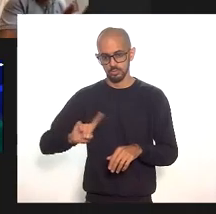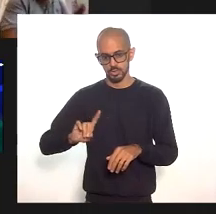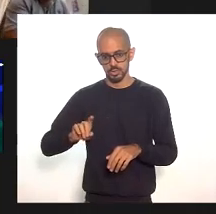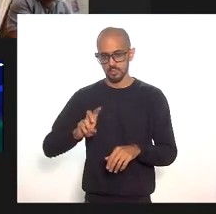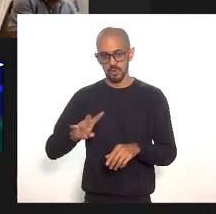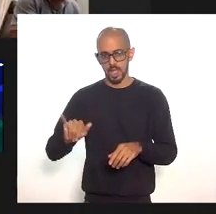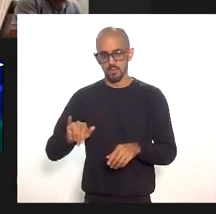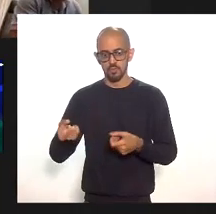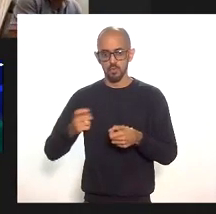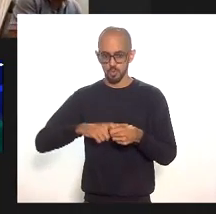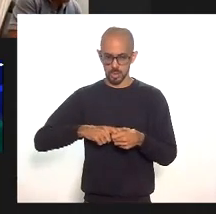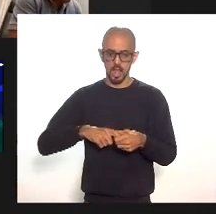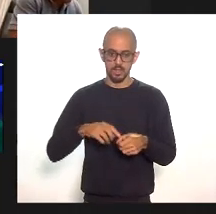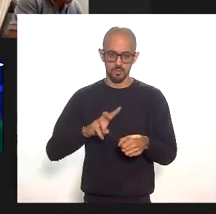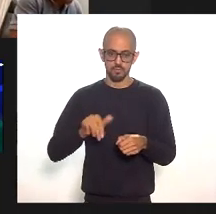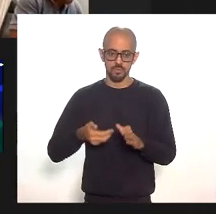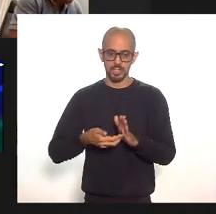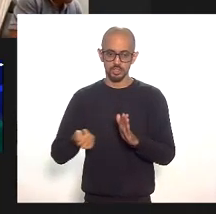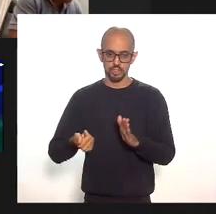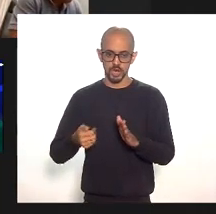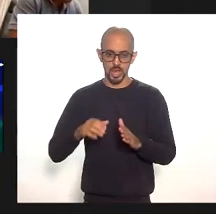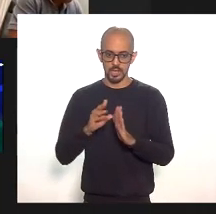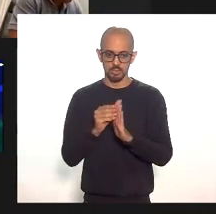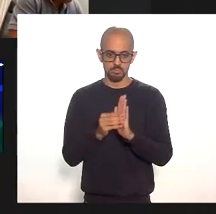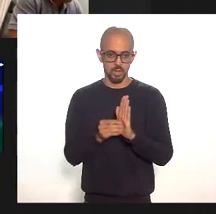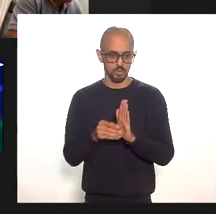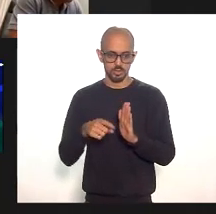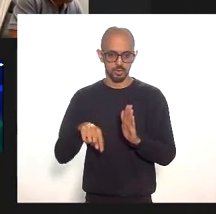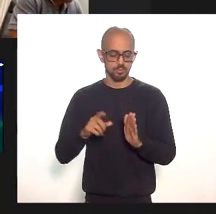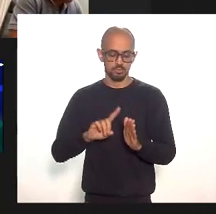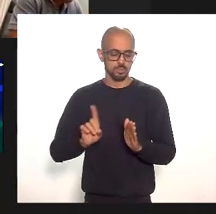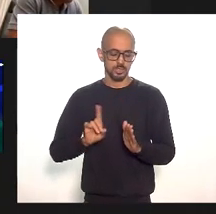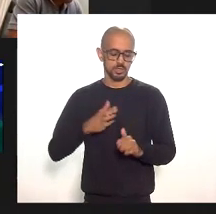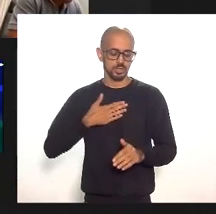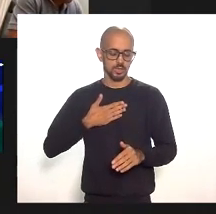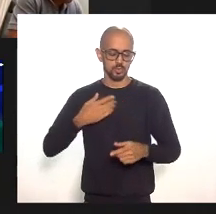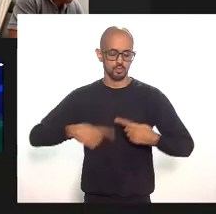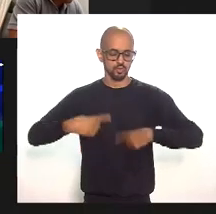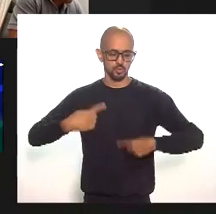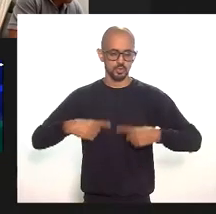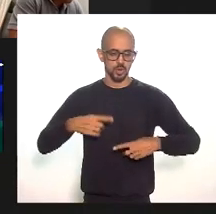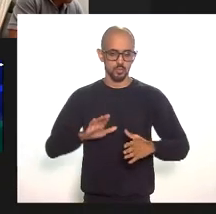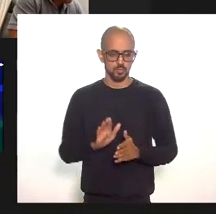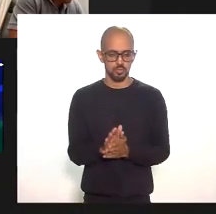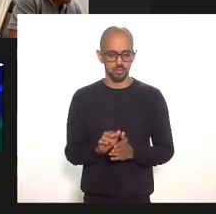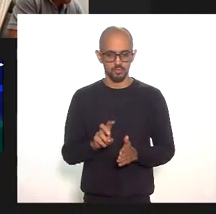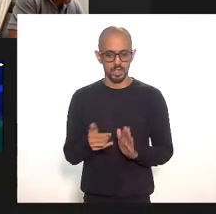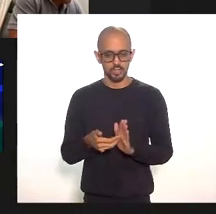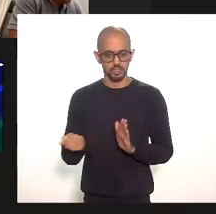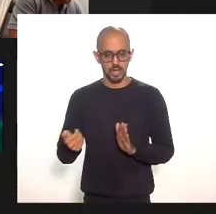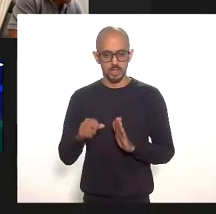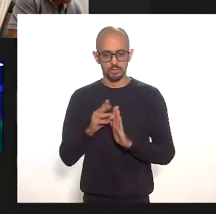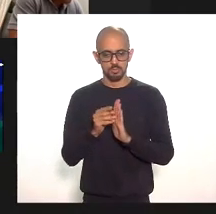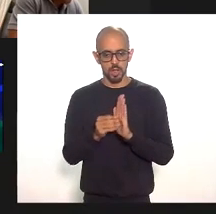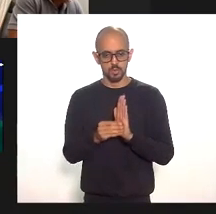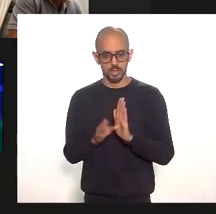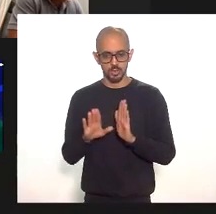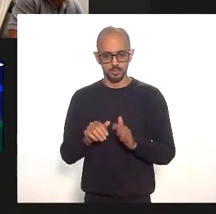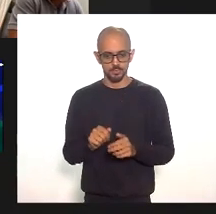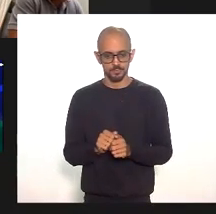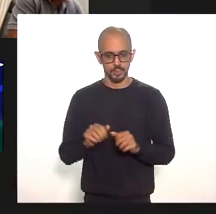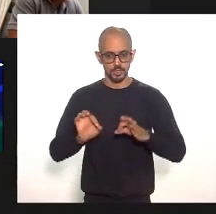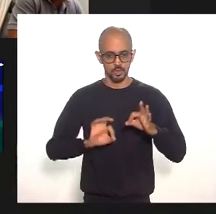vai inverter a pauta. Vamos inverter. E o projeto vai sair de pauta, porque recebeu 8 emendas. Tá. Presidente, questão de ordem.